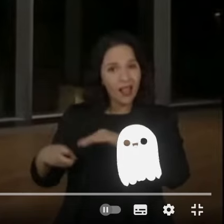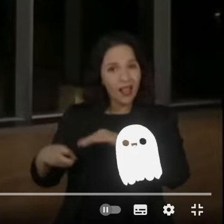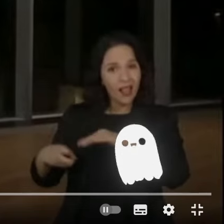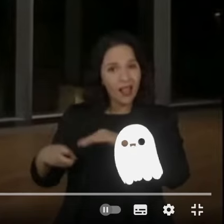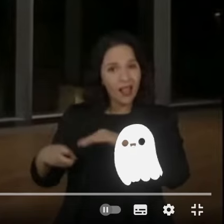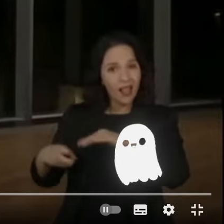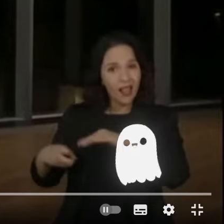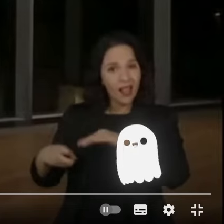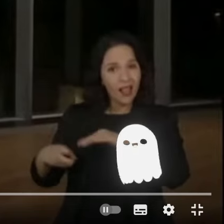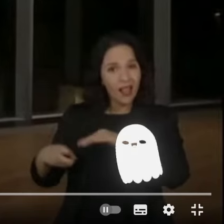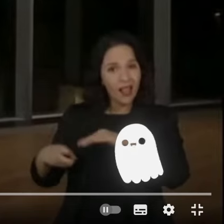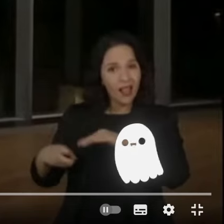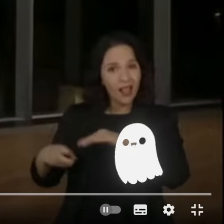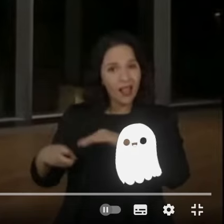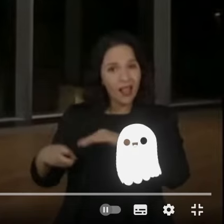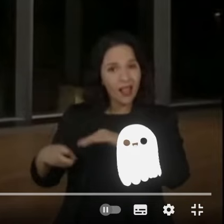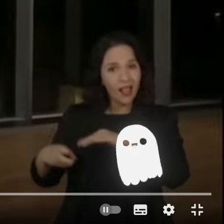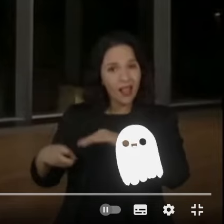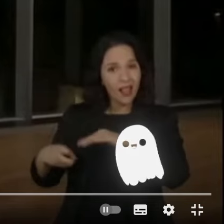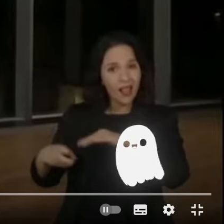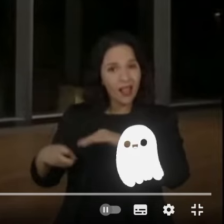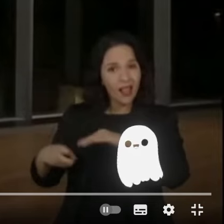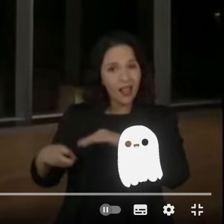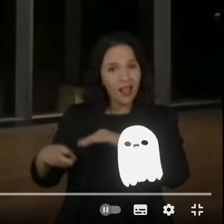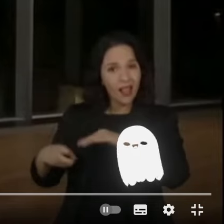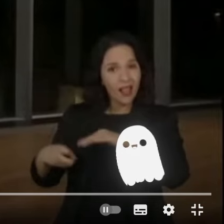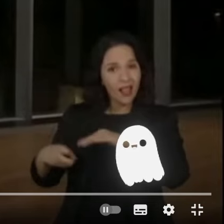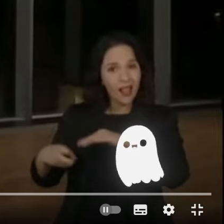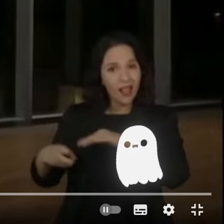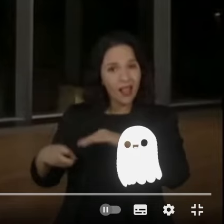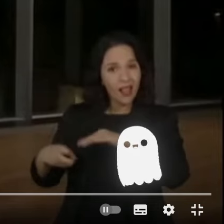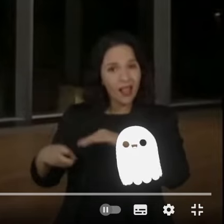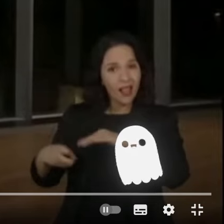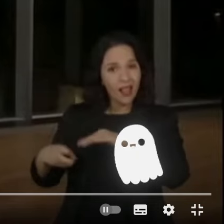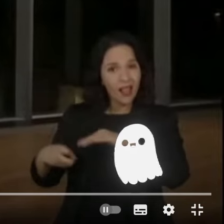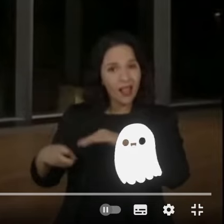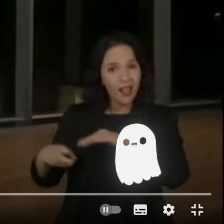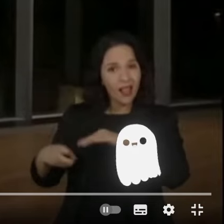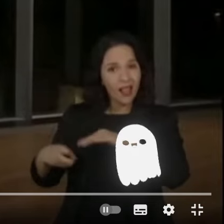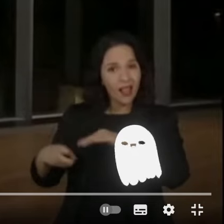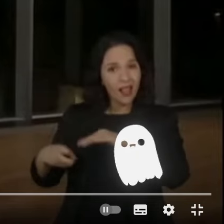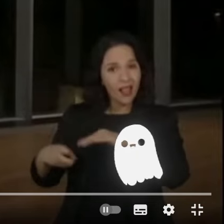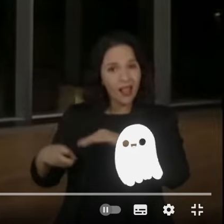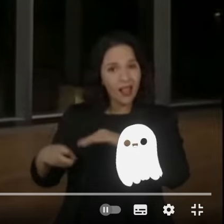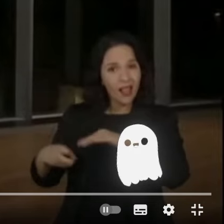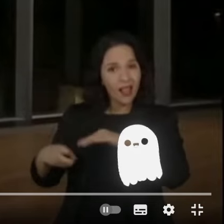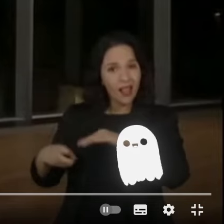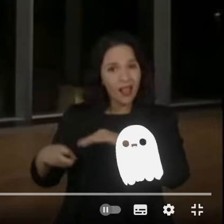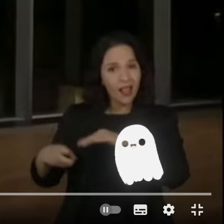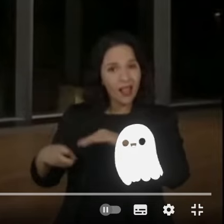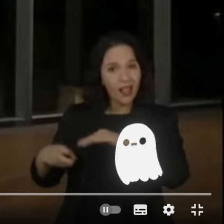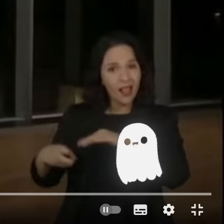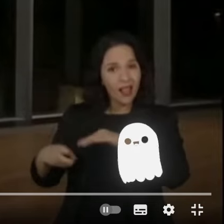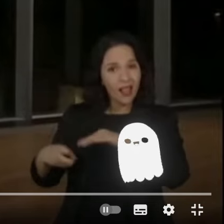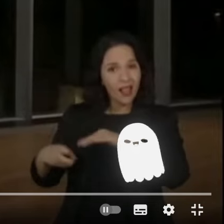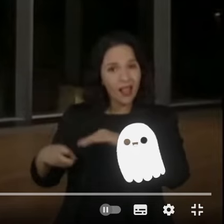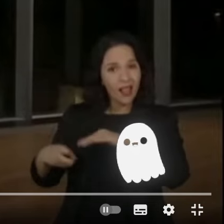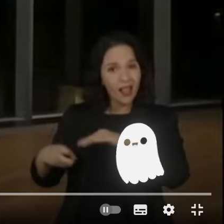na janela. Não, Rafa, não. Não. Não, não, não, não, não, não, não. Não é possível